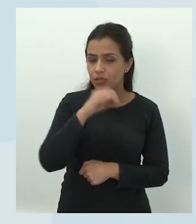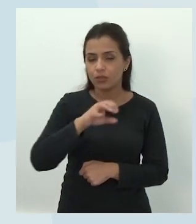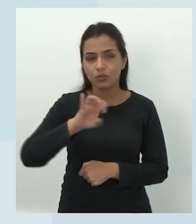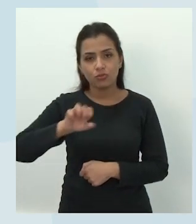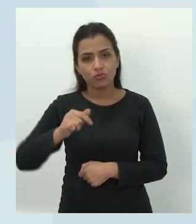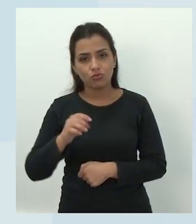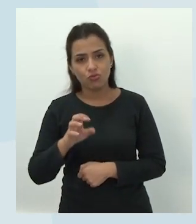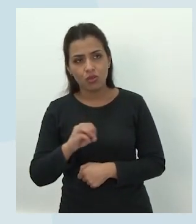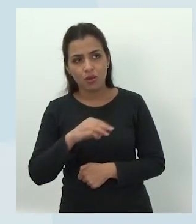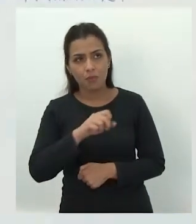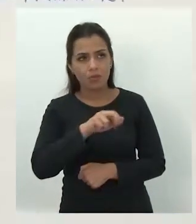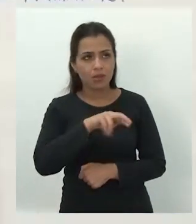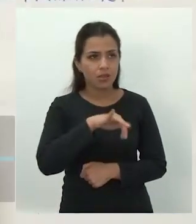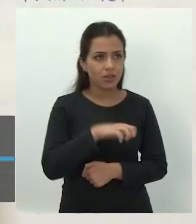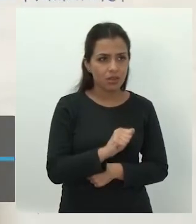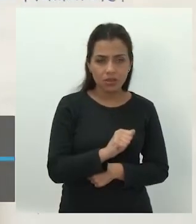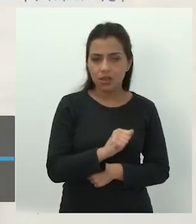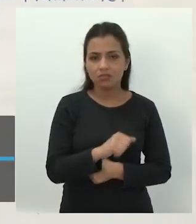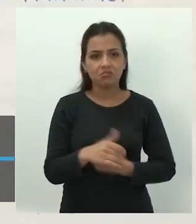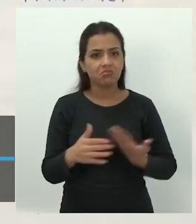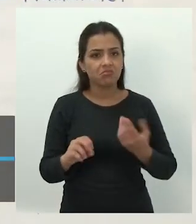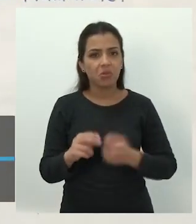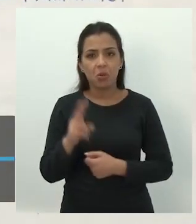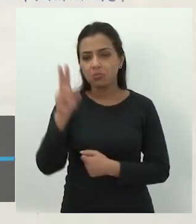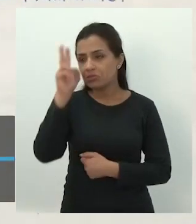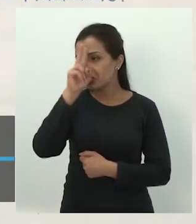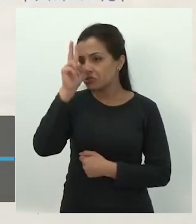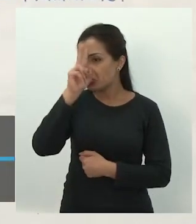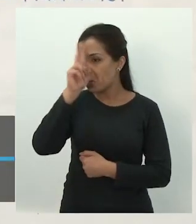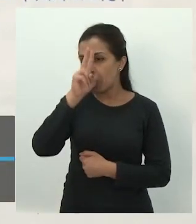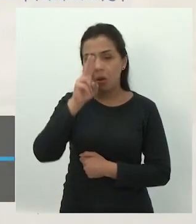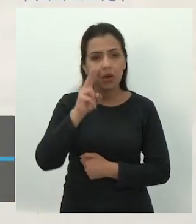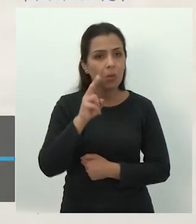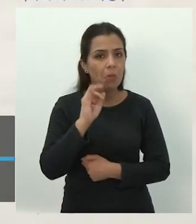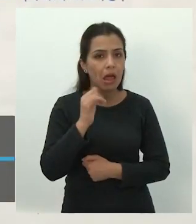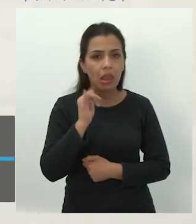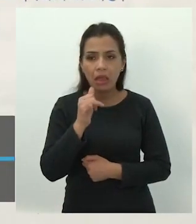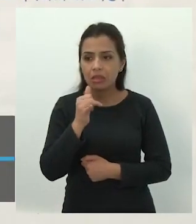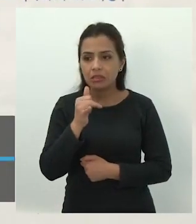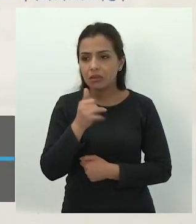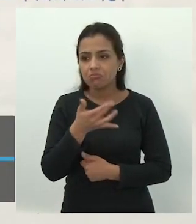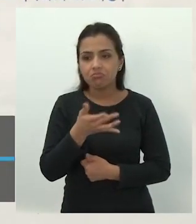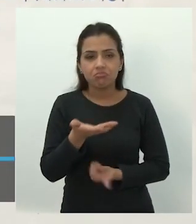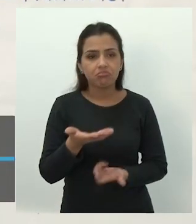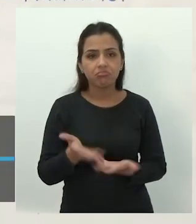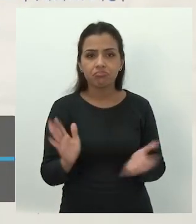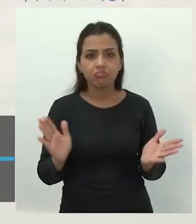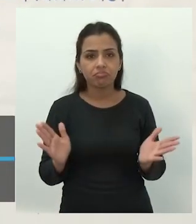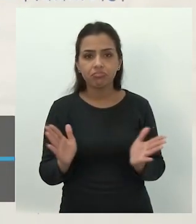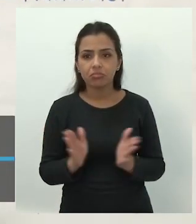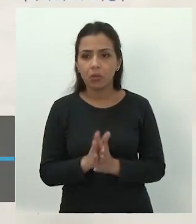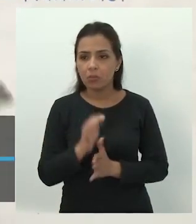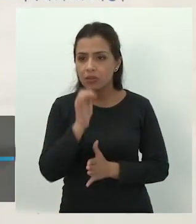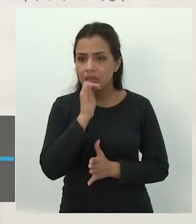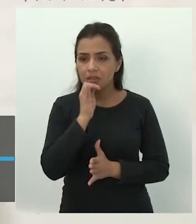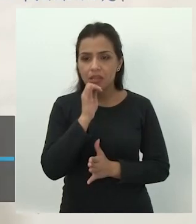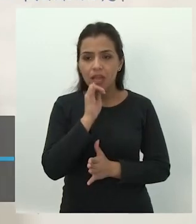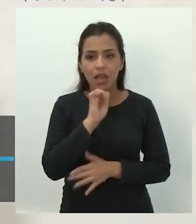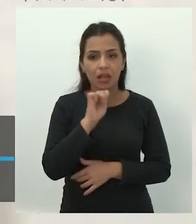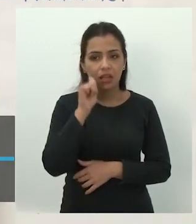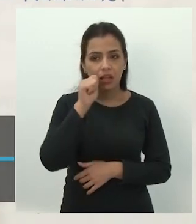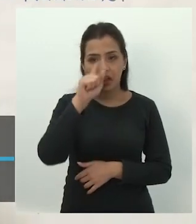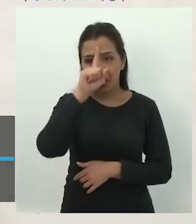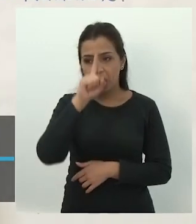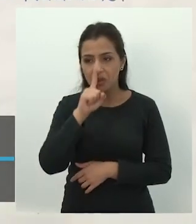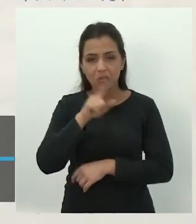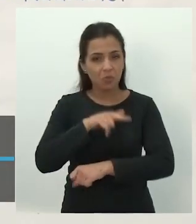conto de fada desses, ou até alguma história, né? Uma lenda urbana, por exemplo, né? Como a da loira do banheiro, enfim.